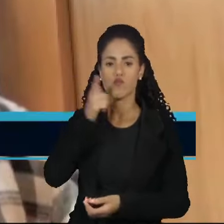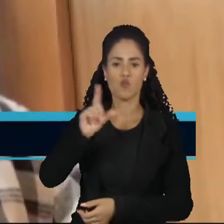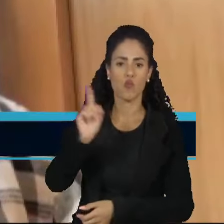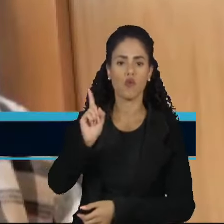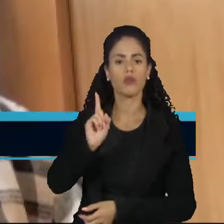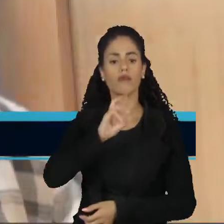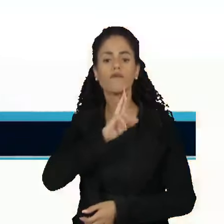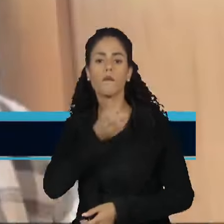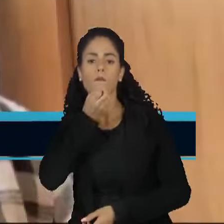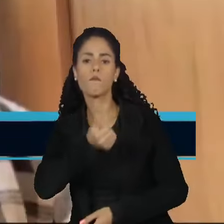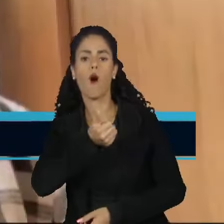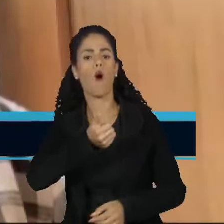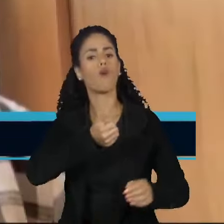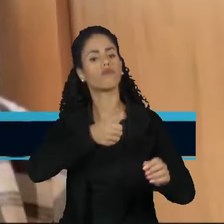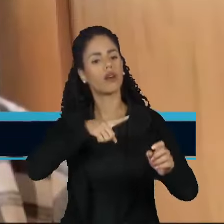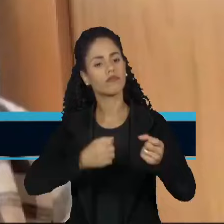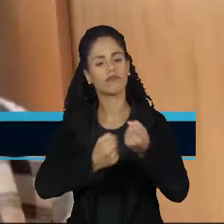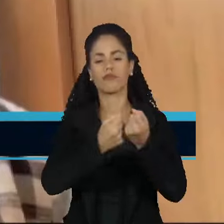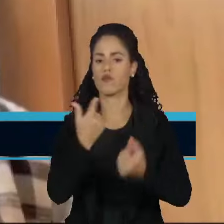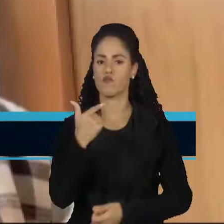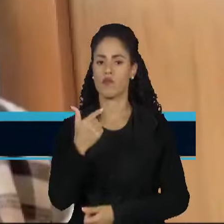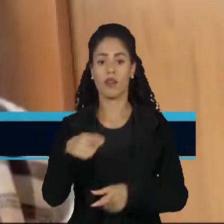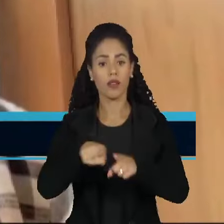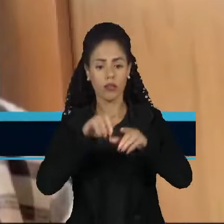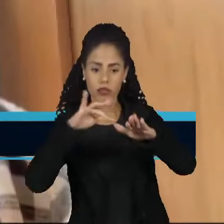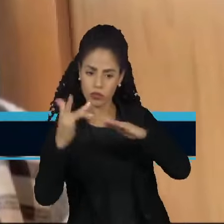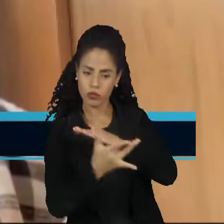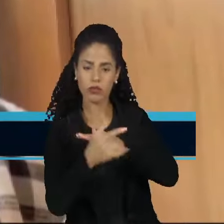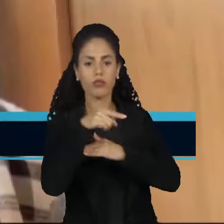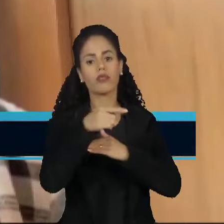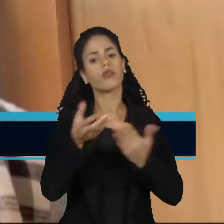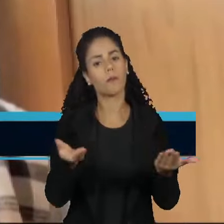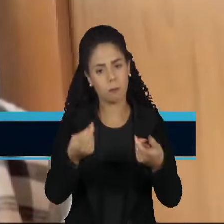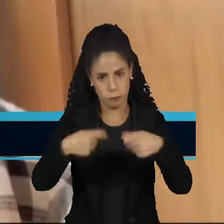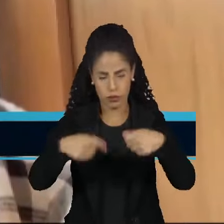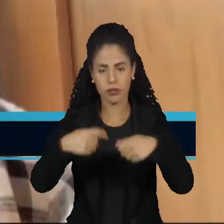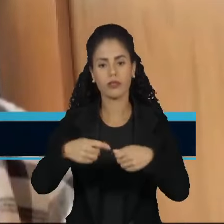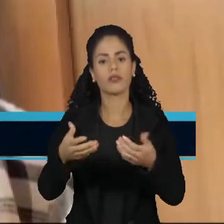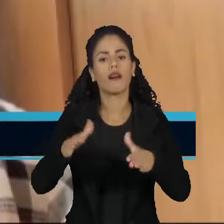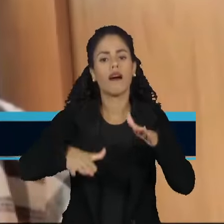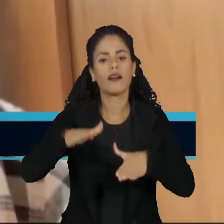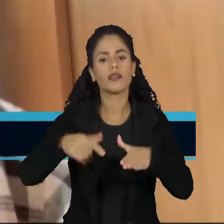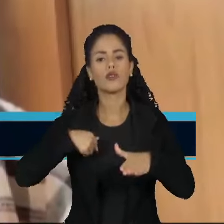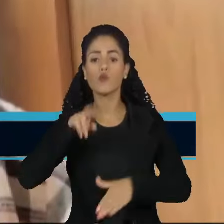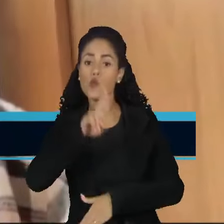resultado favorável. A rede social é formada por pessoas que usam muitas vezes mais rede social do que televisão.